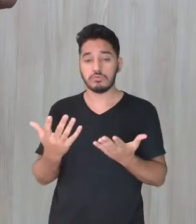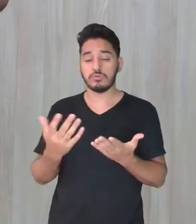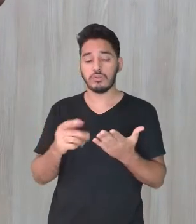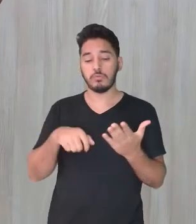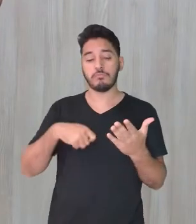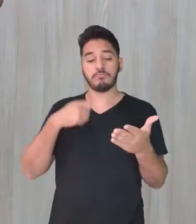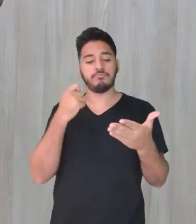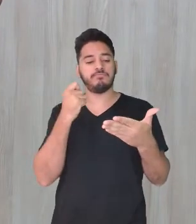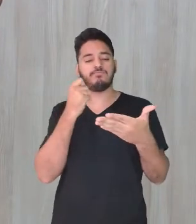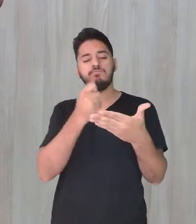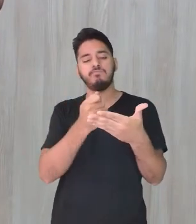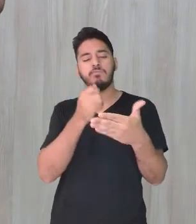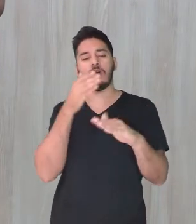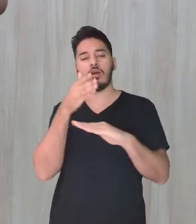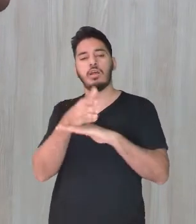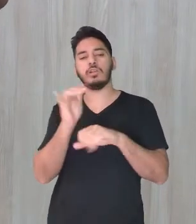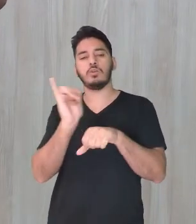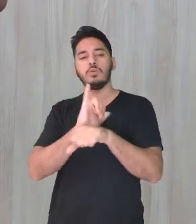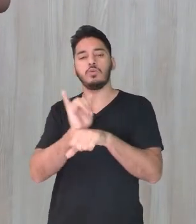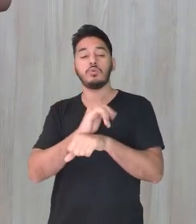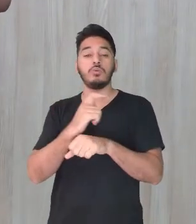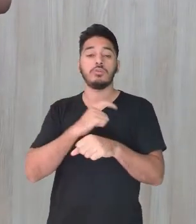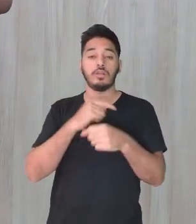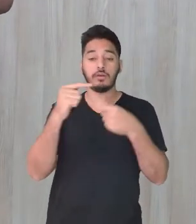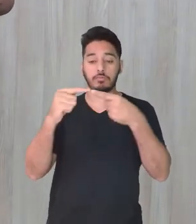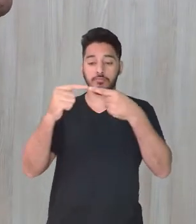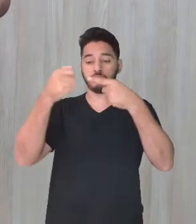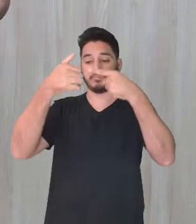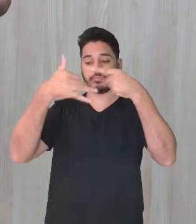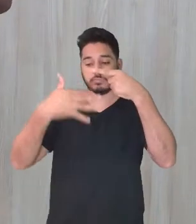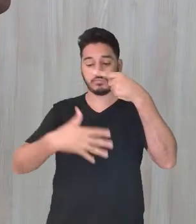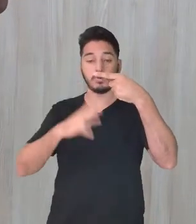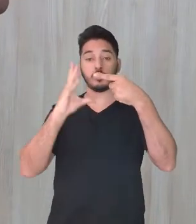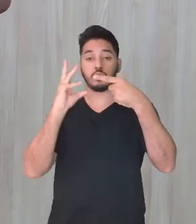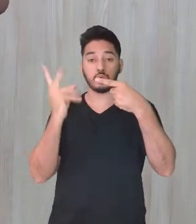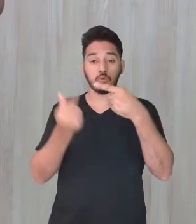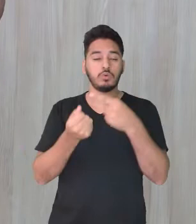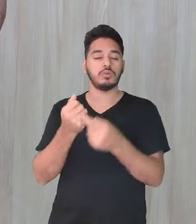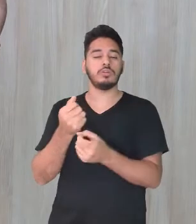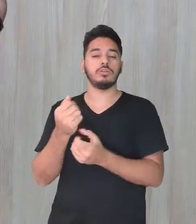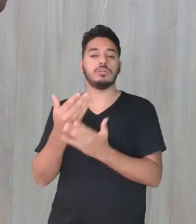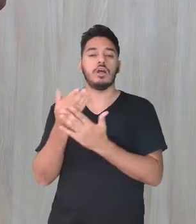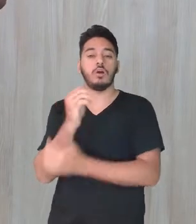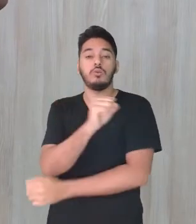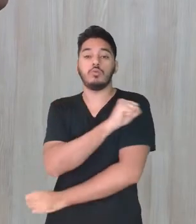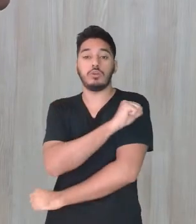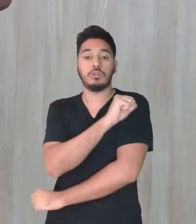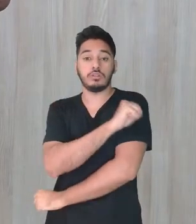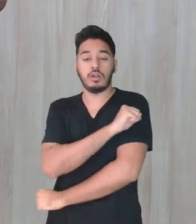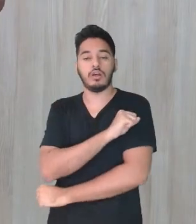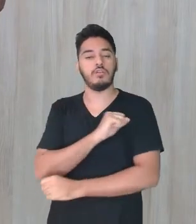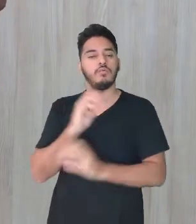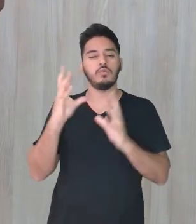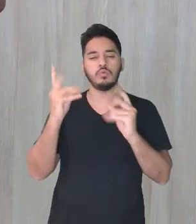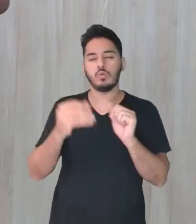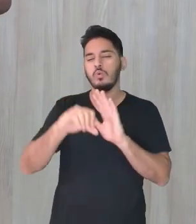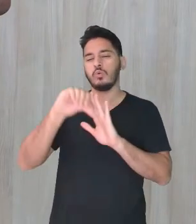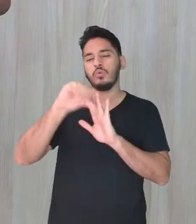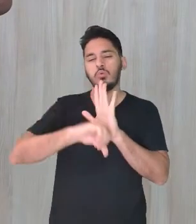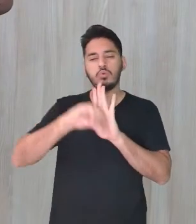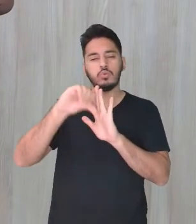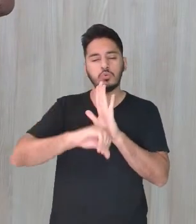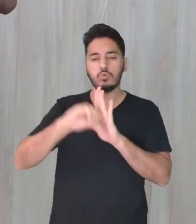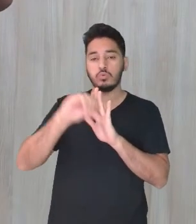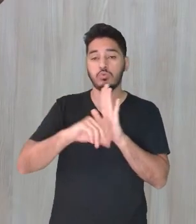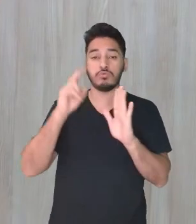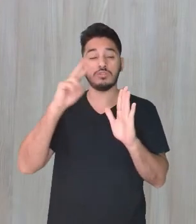vai lá no canal do YouTube, tem a playlist com todas as aulas do 8º ano, de todos os componentes curriculares, tudo que vocês veem